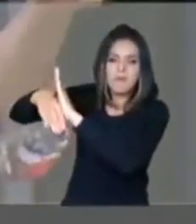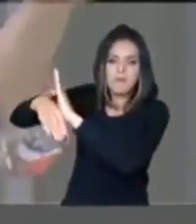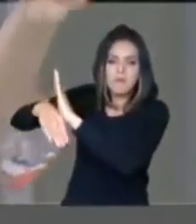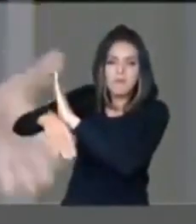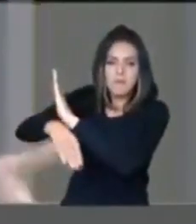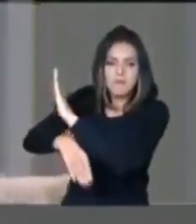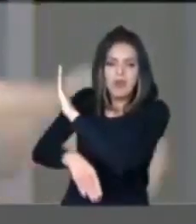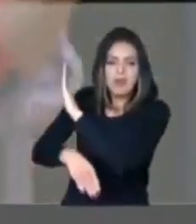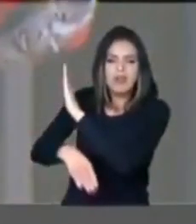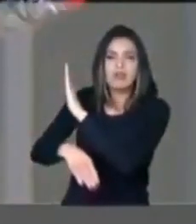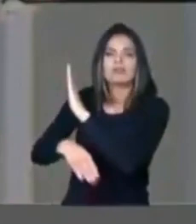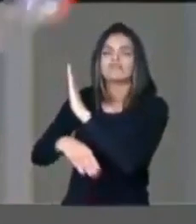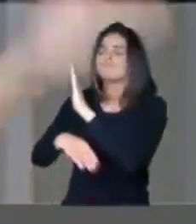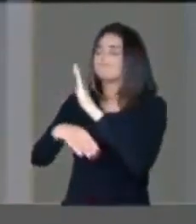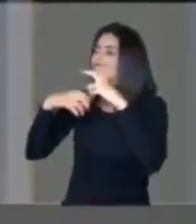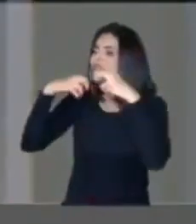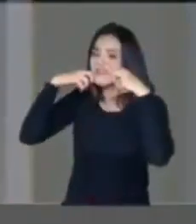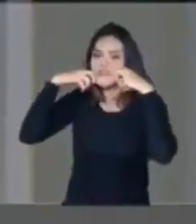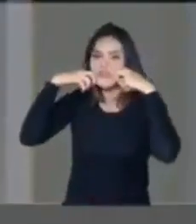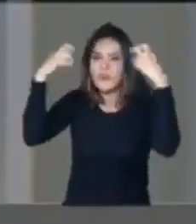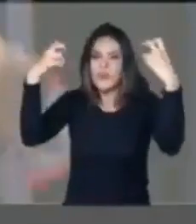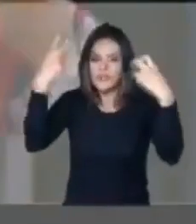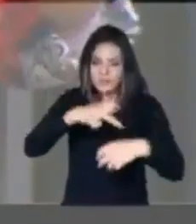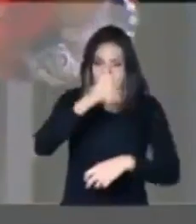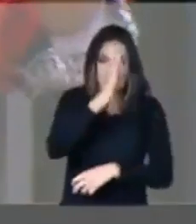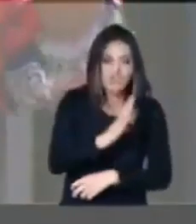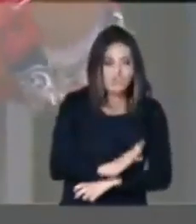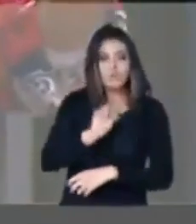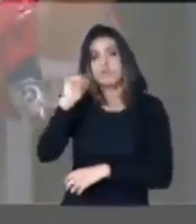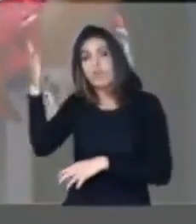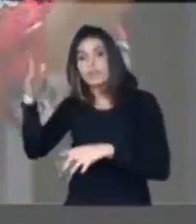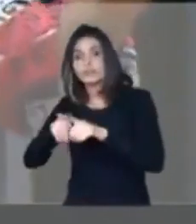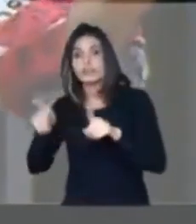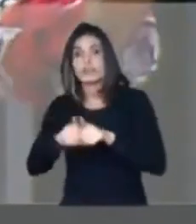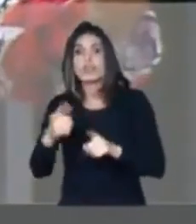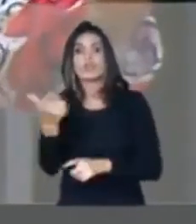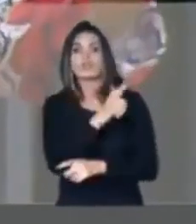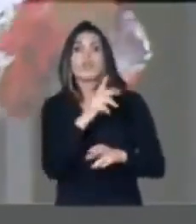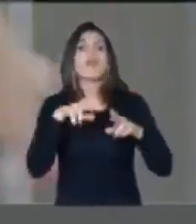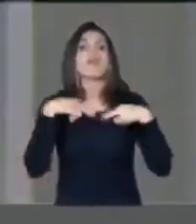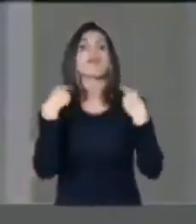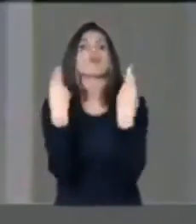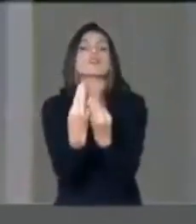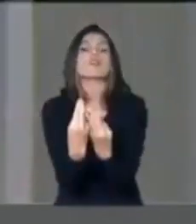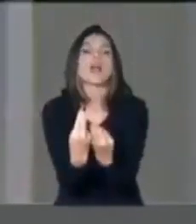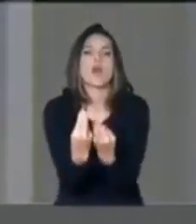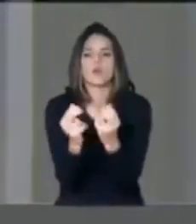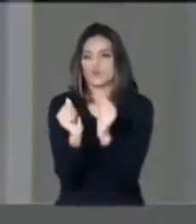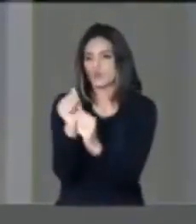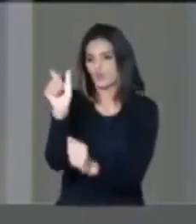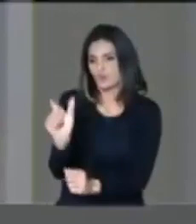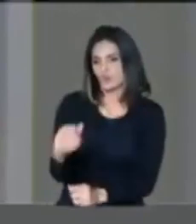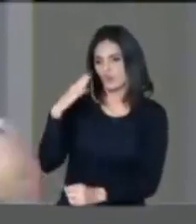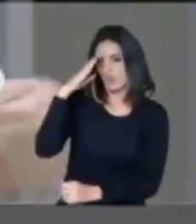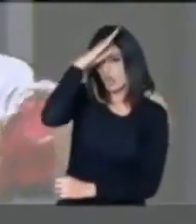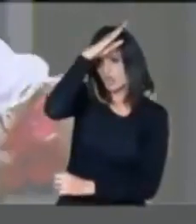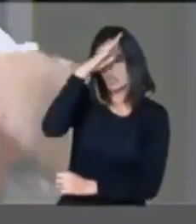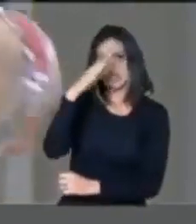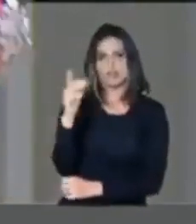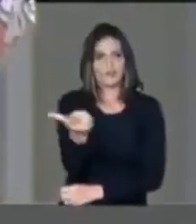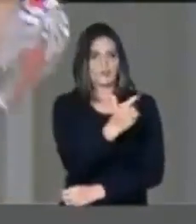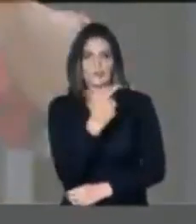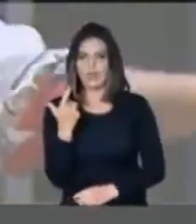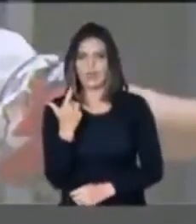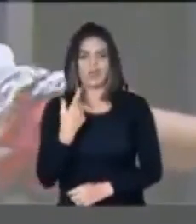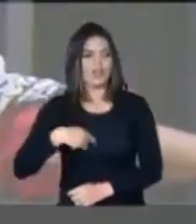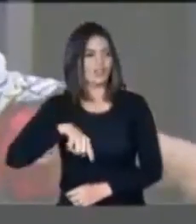lá fora, nós passamos vergonha. Não há nem reunião bilateral possível de ser feita com o presidente do Brasil. Nós estamos